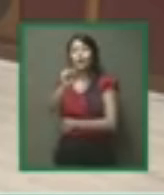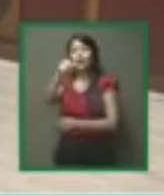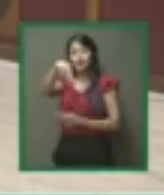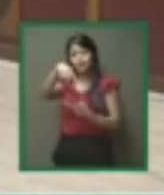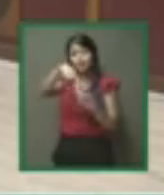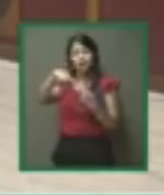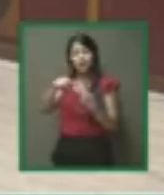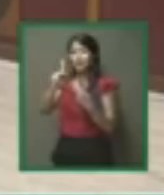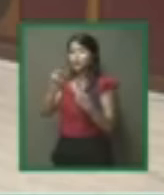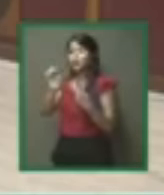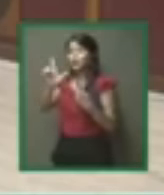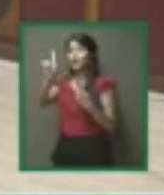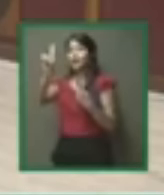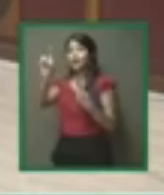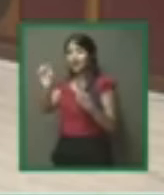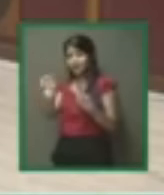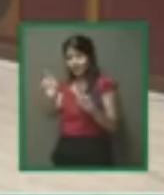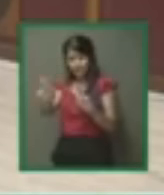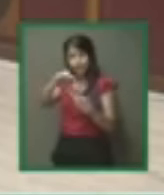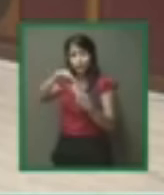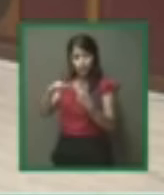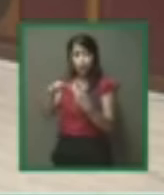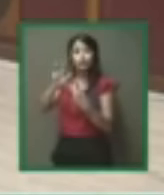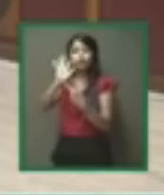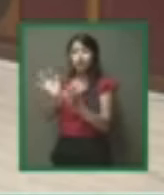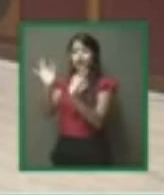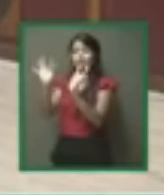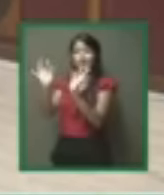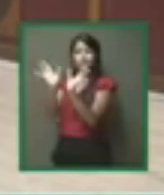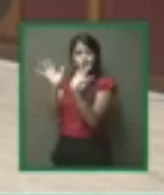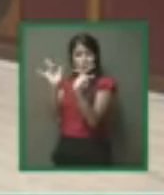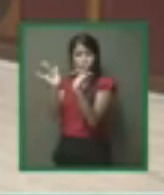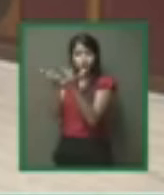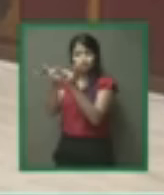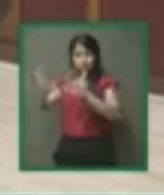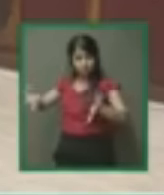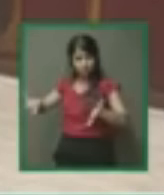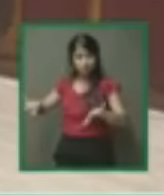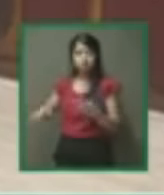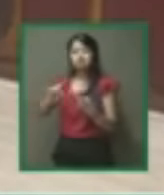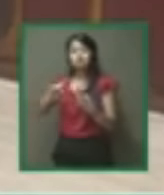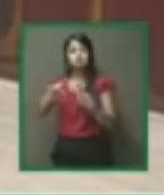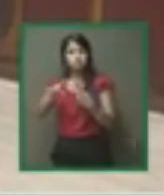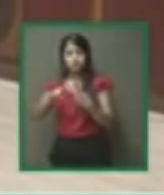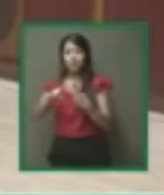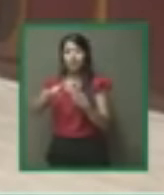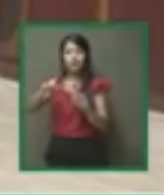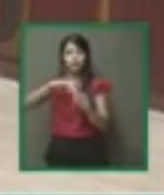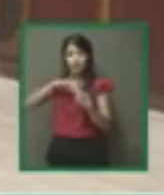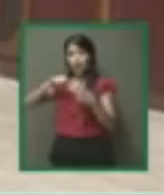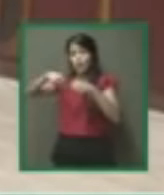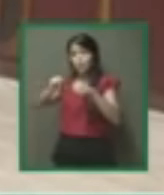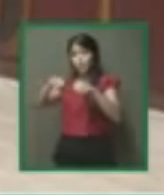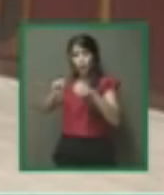a terminar o relacionamento, segundo ele, naquele momento. O Welder vendeu uma moto que ele